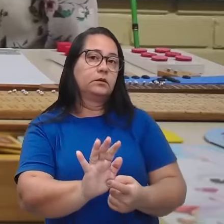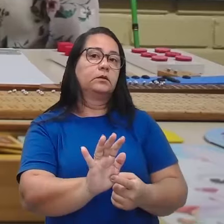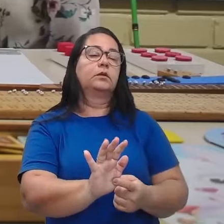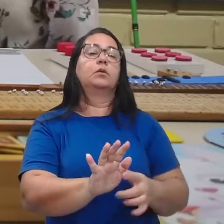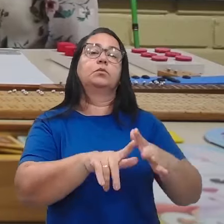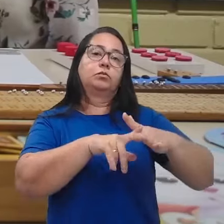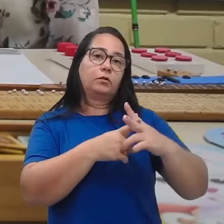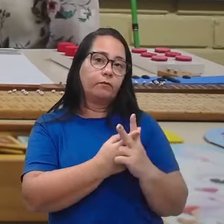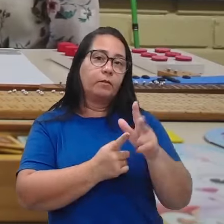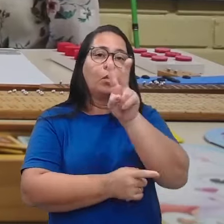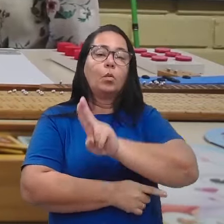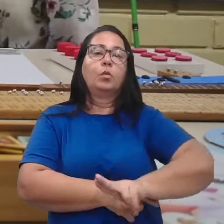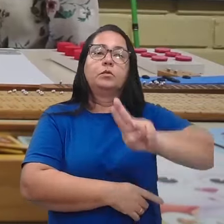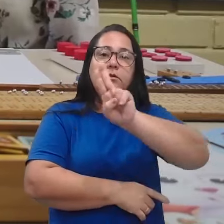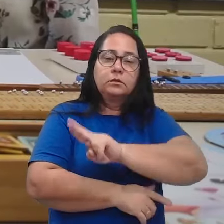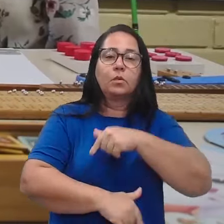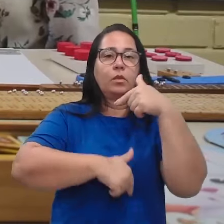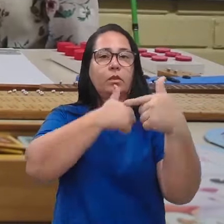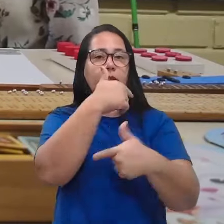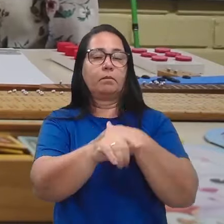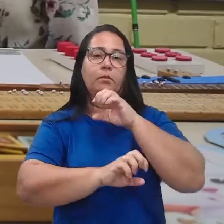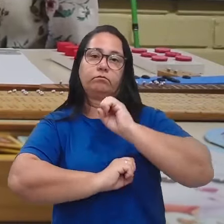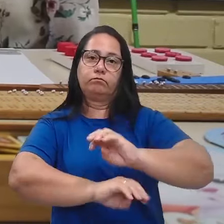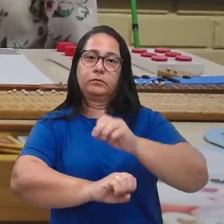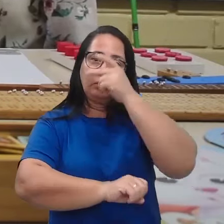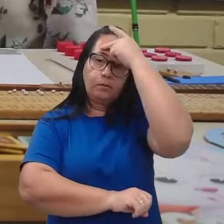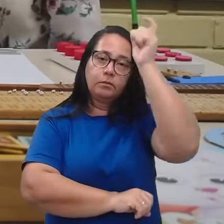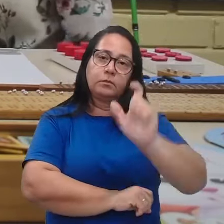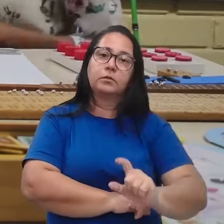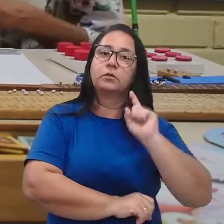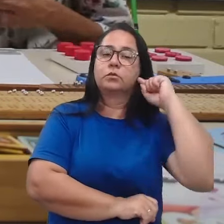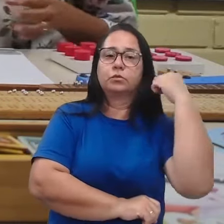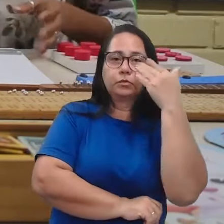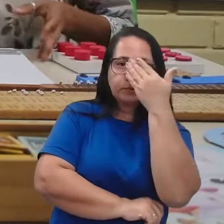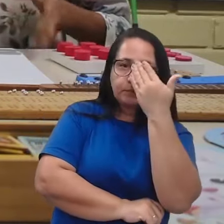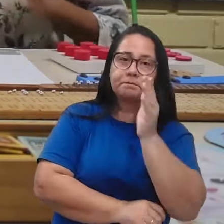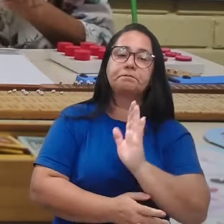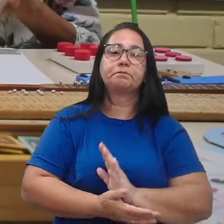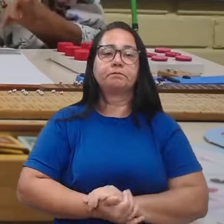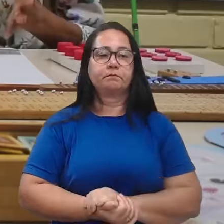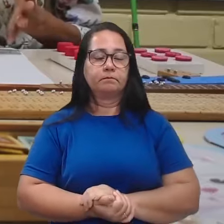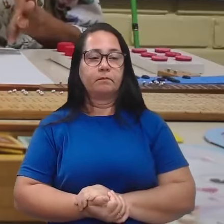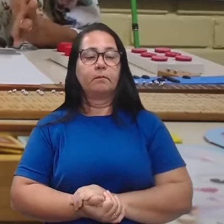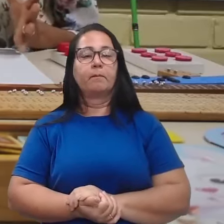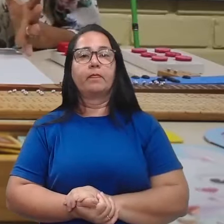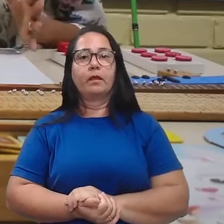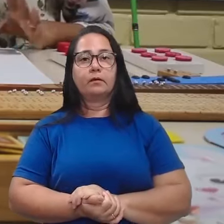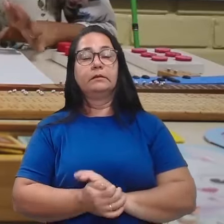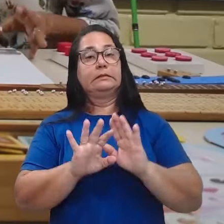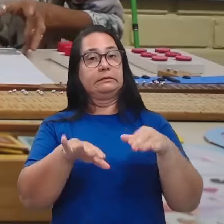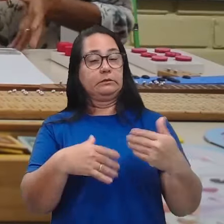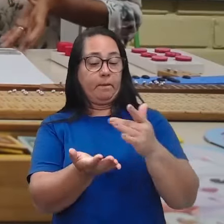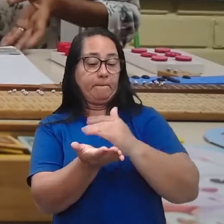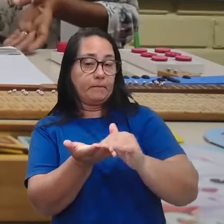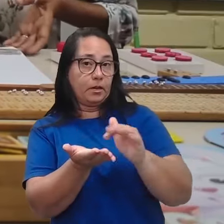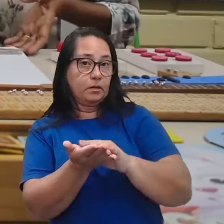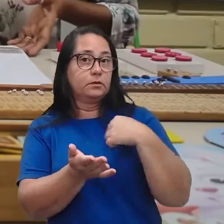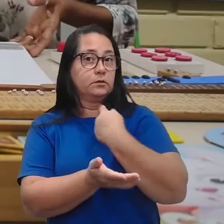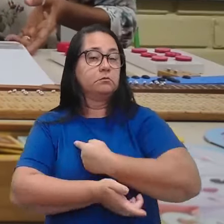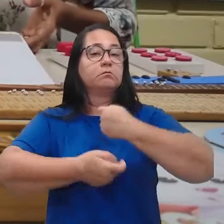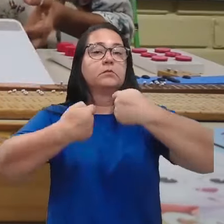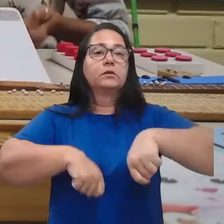utiliza no trabalho de ensino da pessoa com surdocegueira, por favor. Ok. Basicamente, no braile, nós precisamos